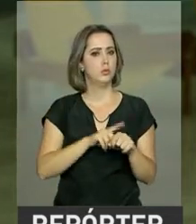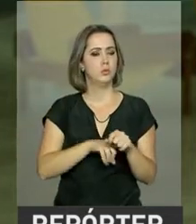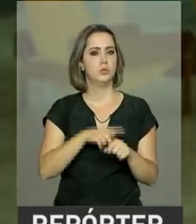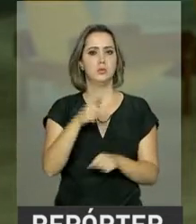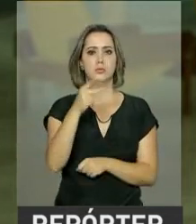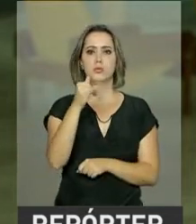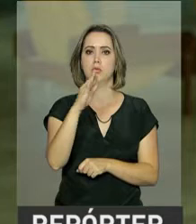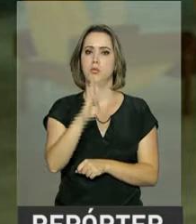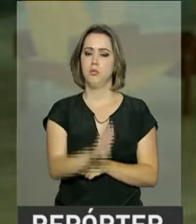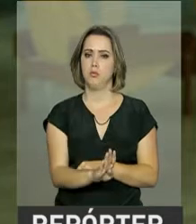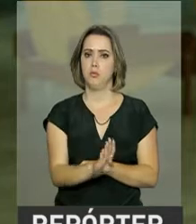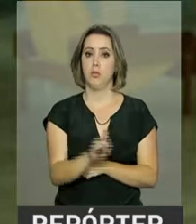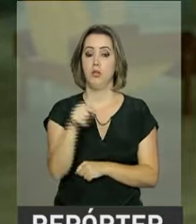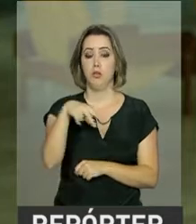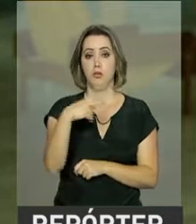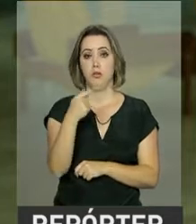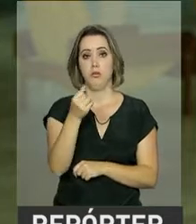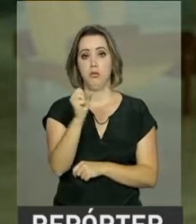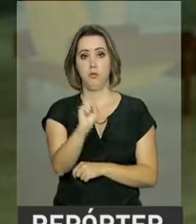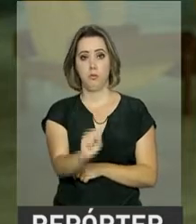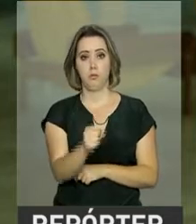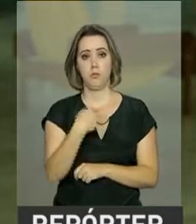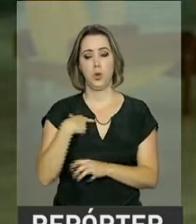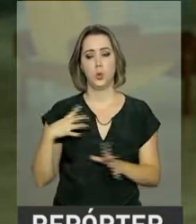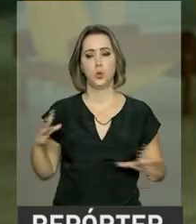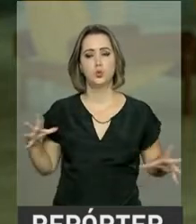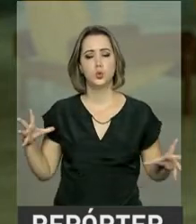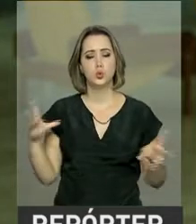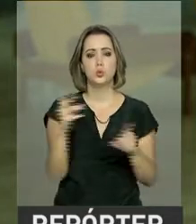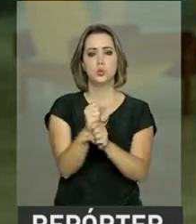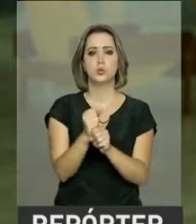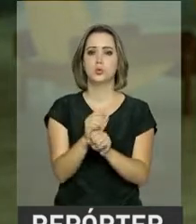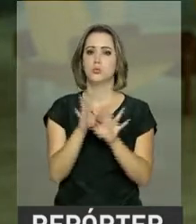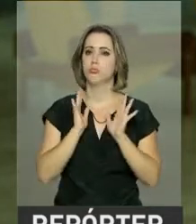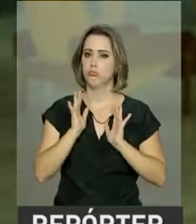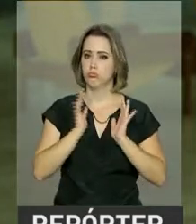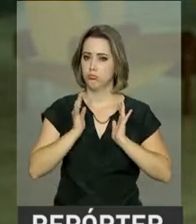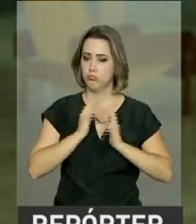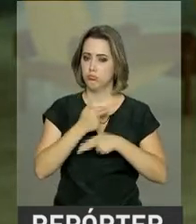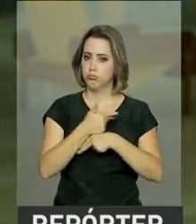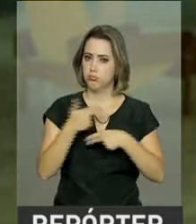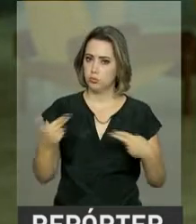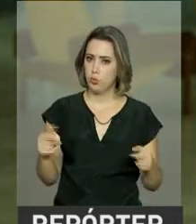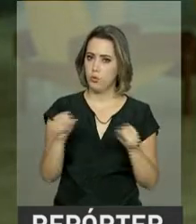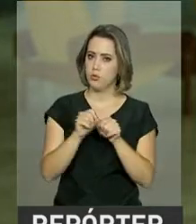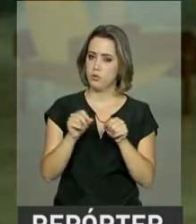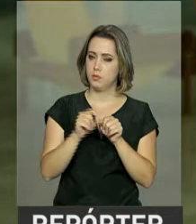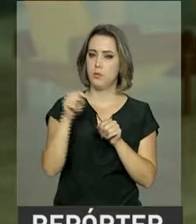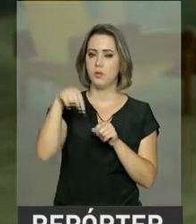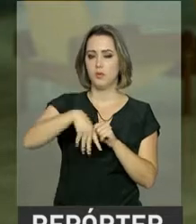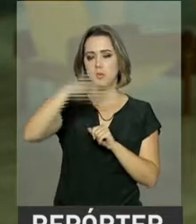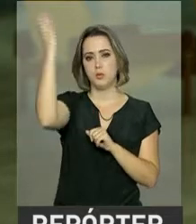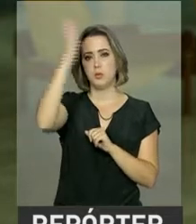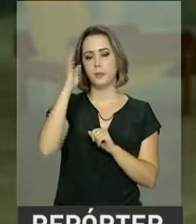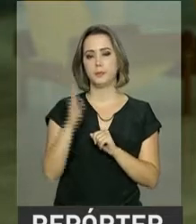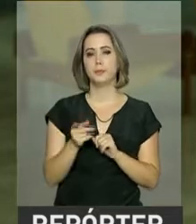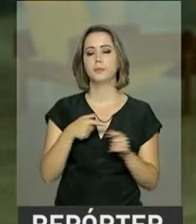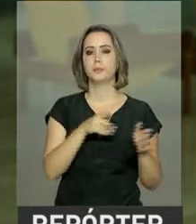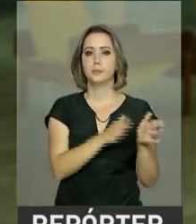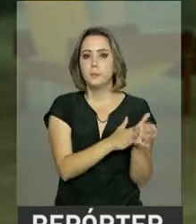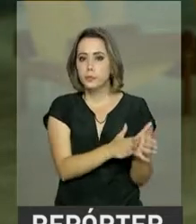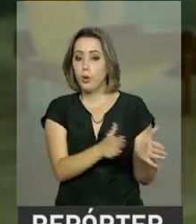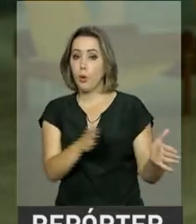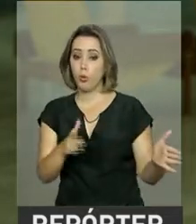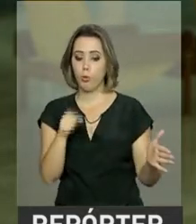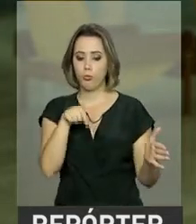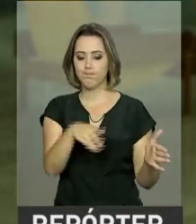em 2018. O PIB, que é a soma de todos os bens e serviços produzidos pelo país num determinado período de